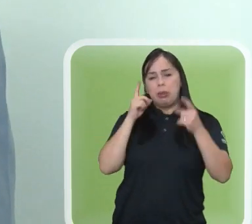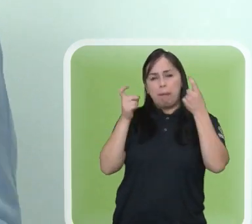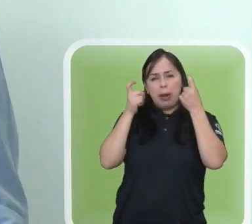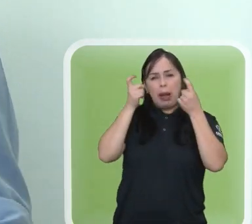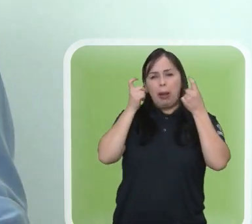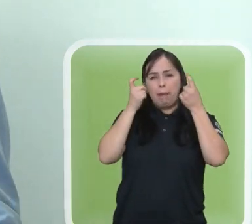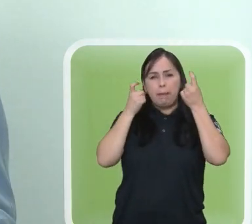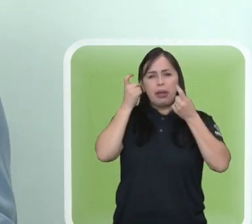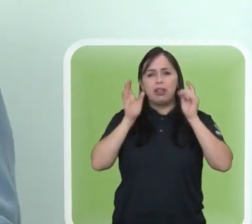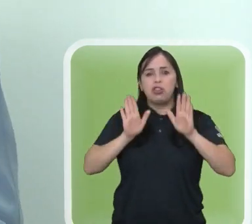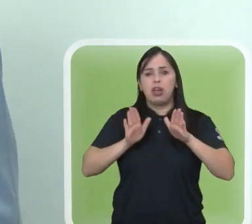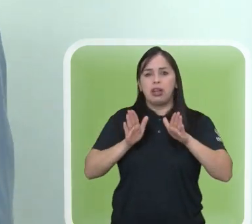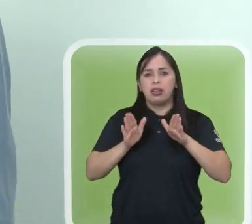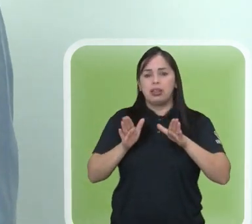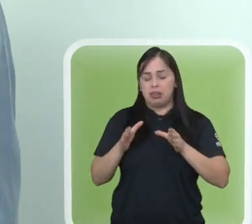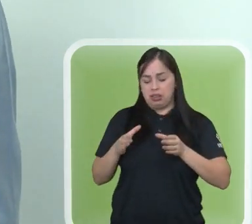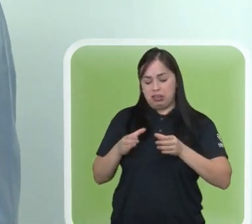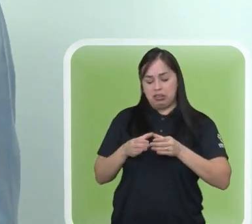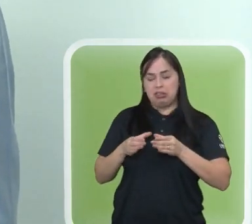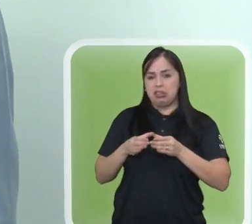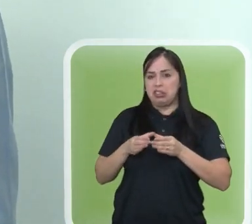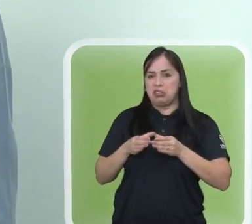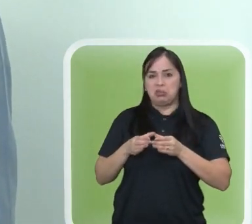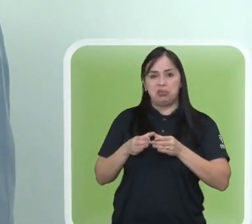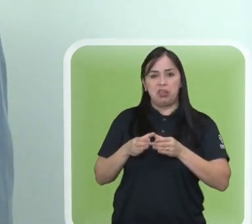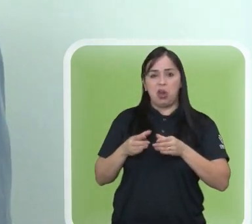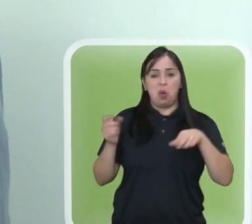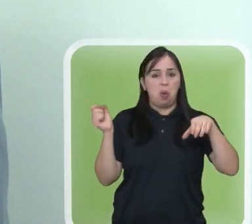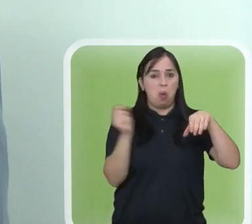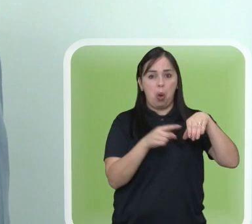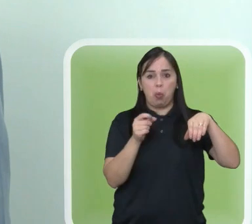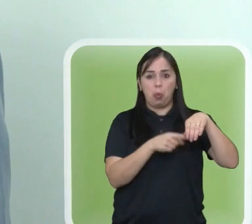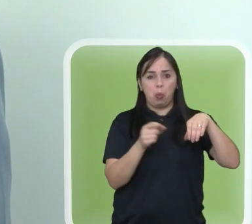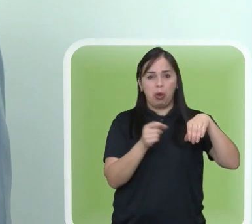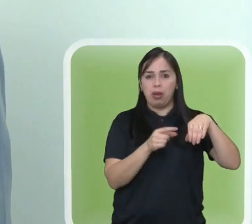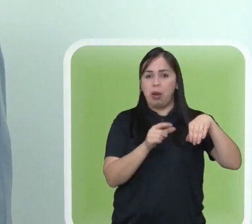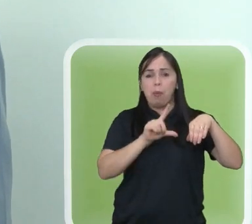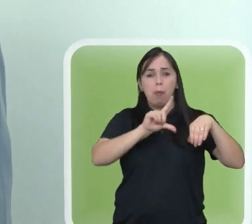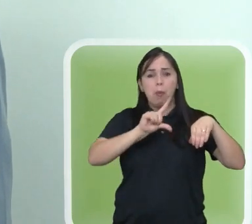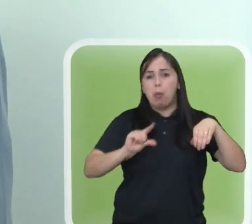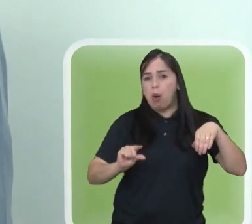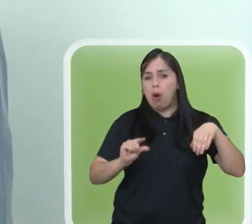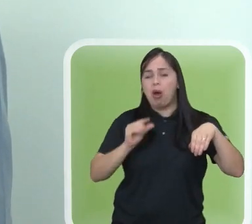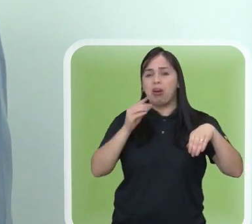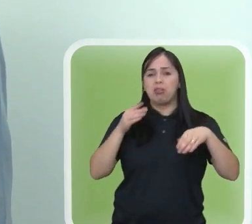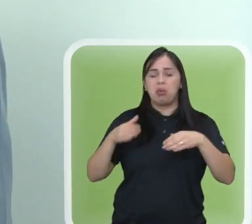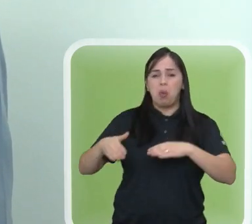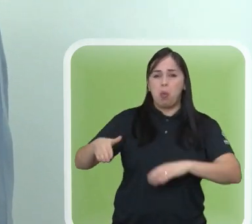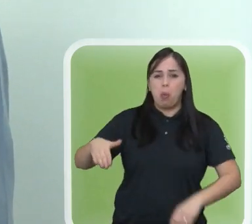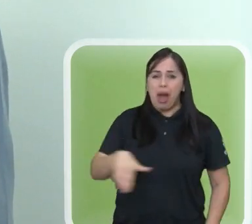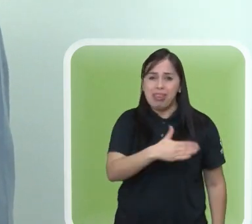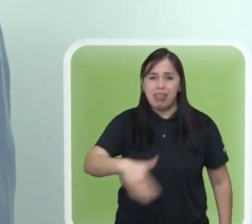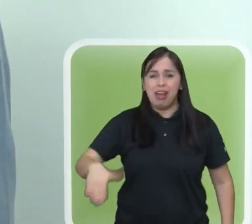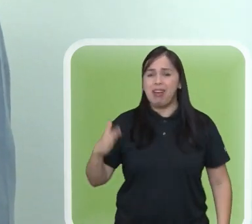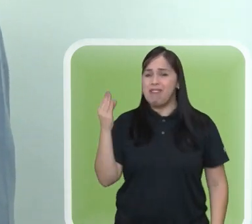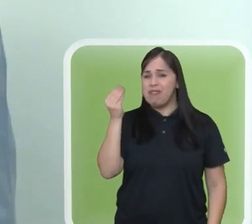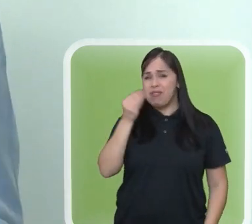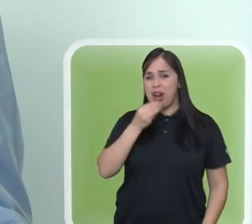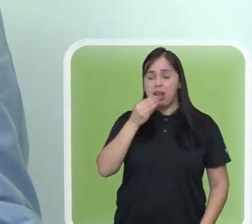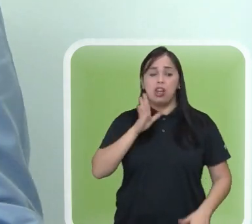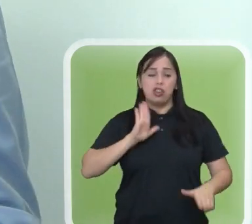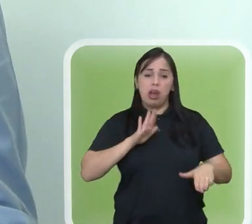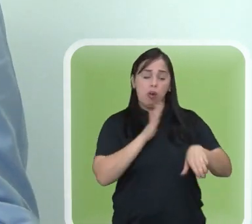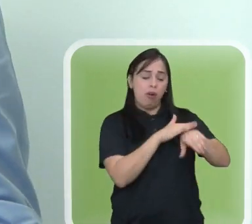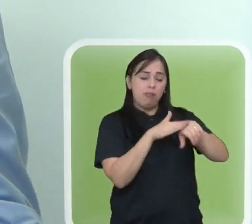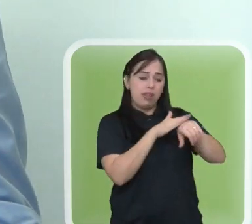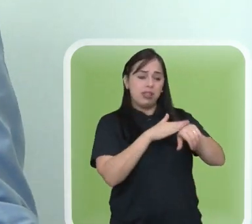Porque o nosso time foi um time que menos fez gol, né? Menos fez gol, ataque realmente muito fraco. Eu já vinha conversando isso com o treinador. Mas o que